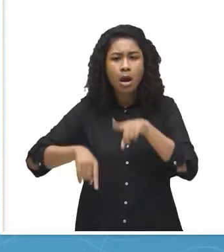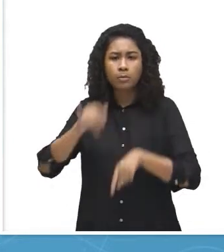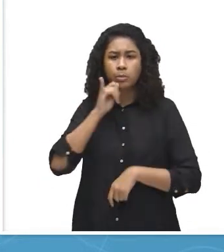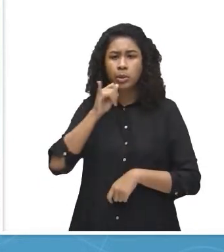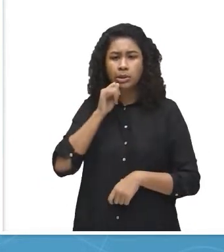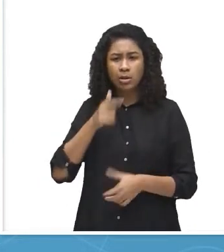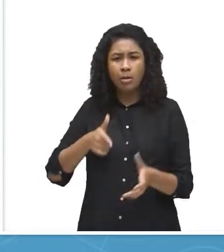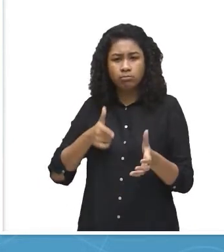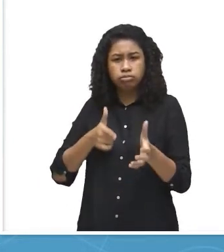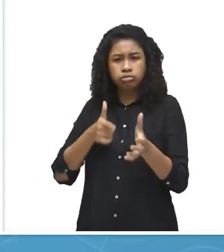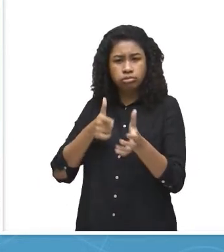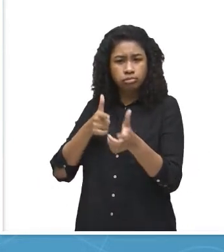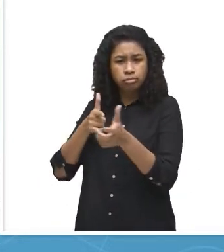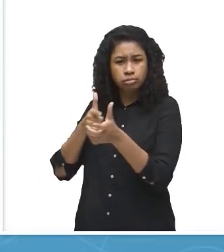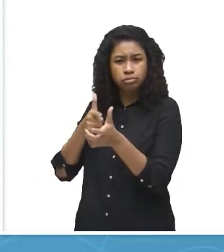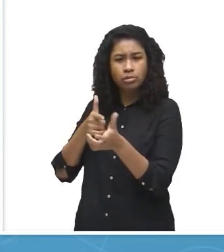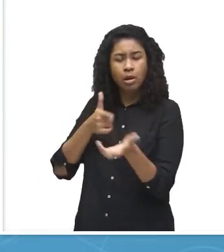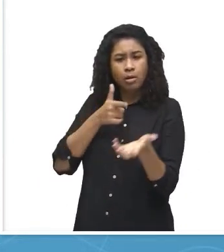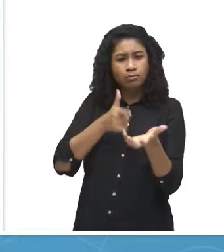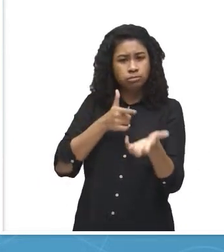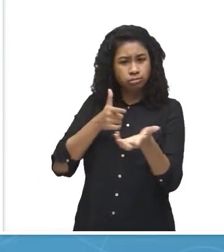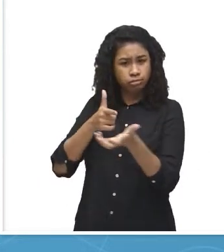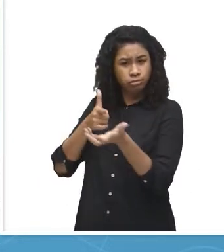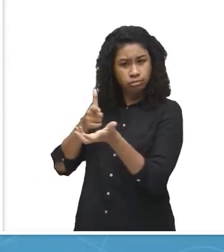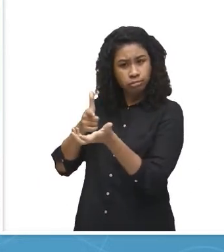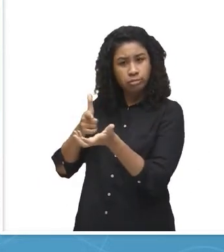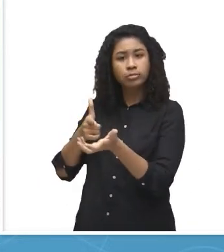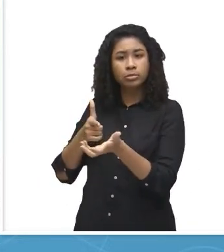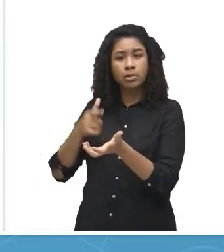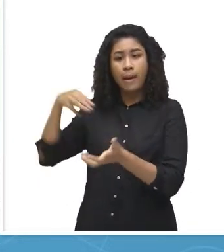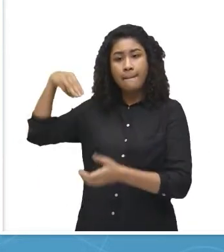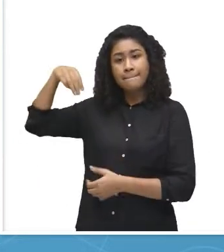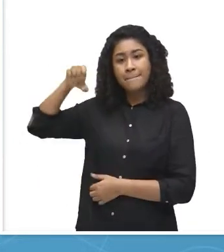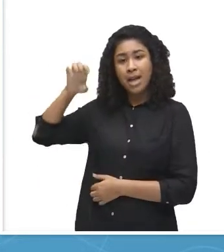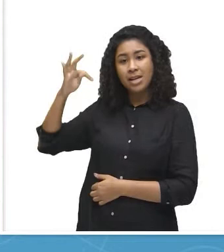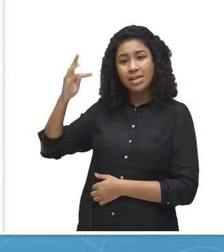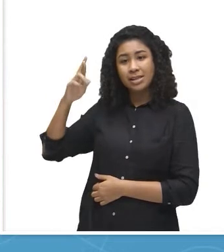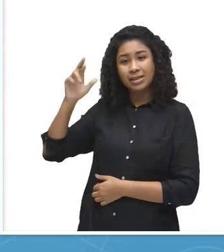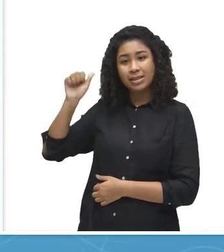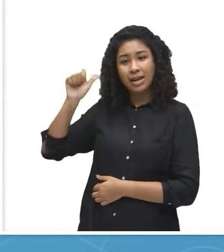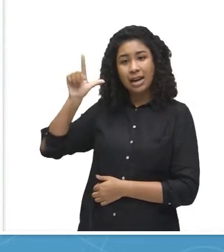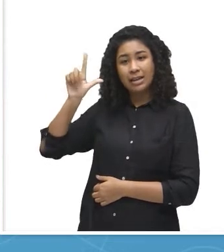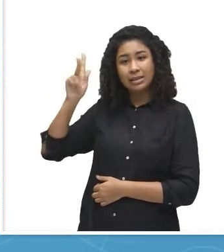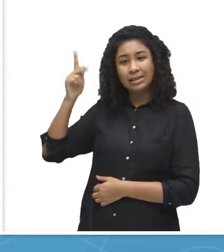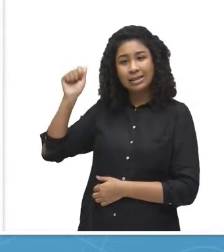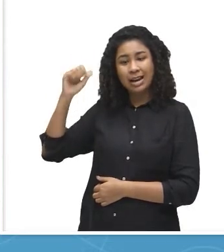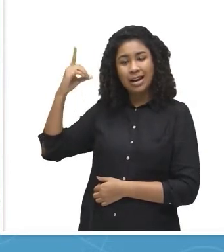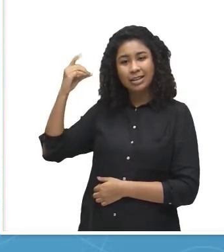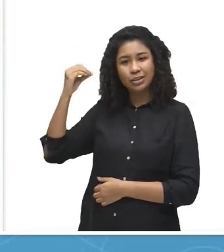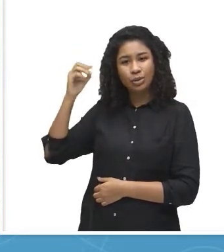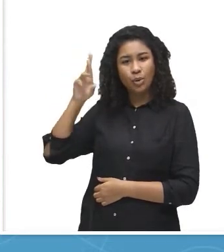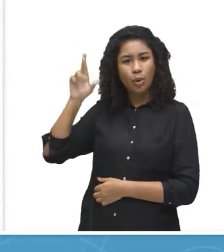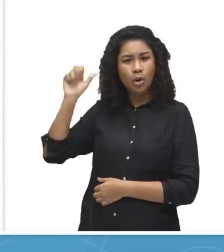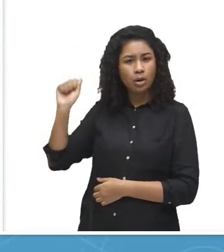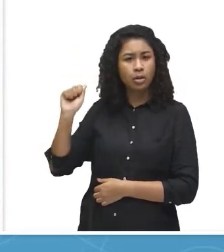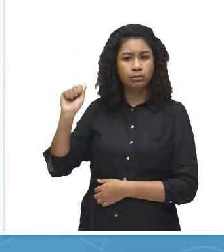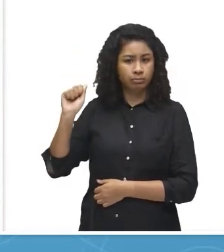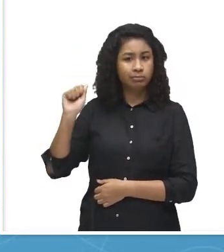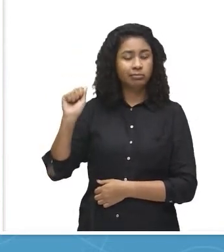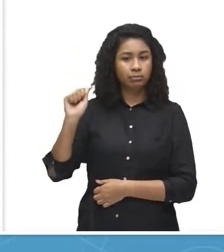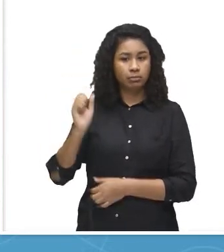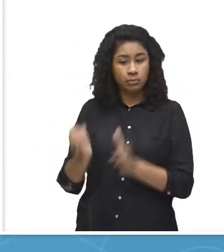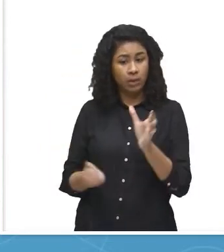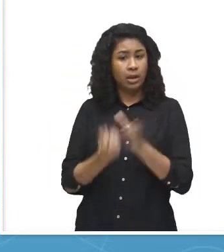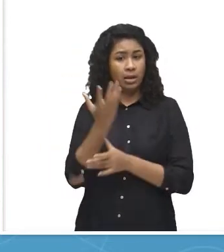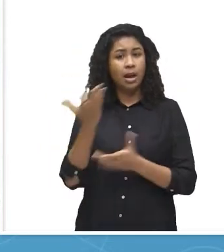metralhadora. Até a segunda metade do século XIX, não existiam metralhadoras. E a guerra era mais uma guerra corporal, por